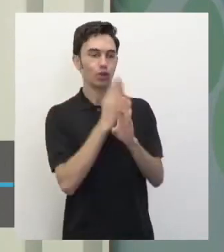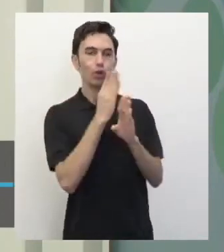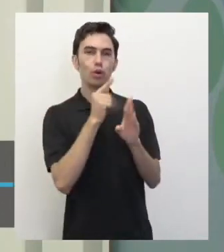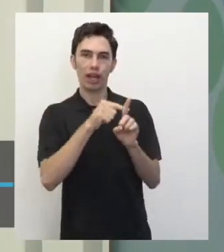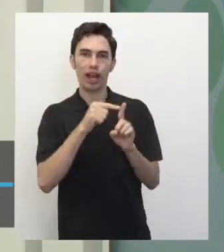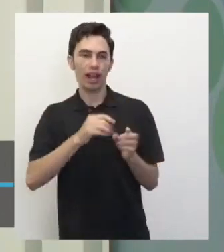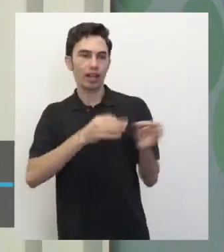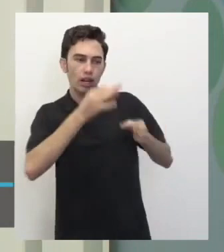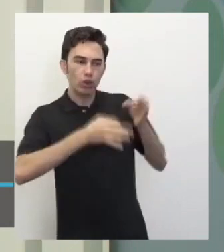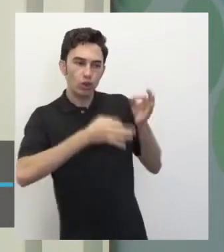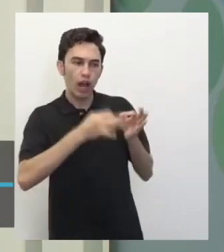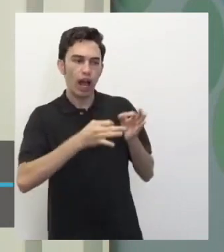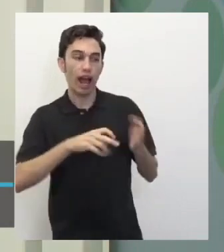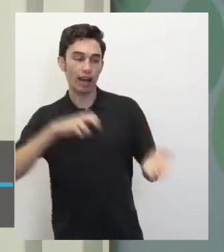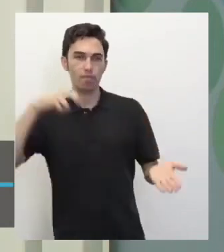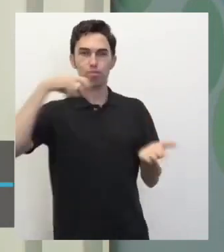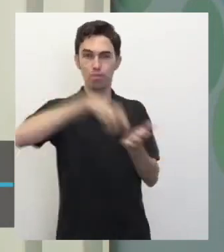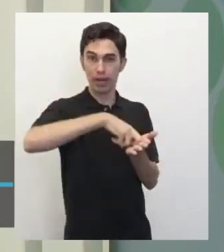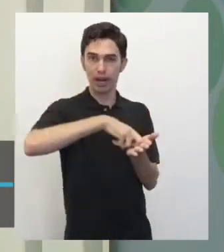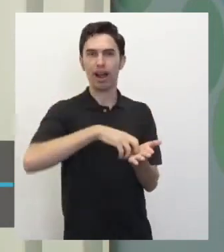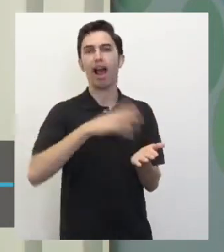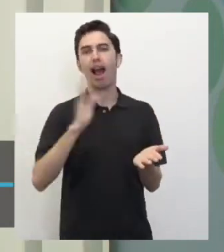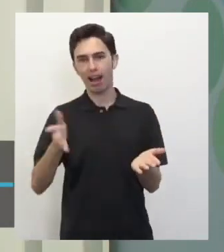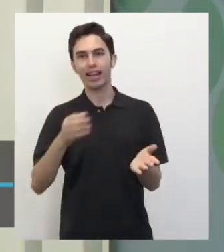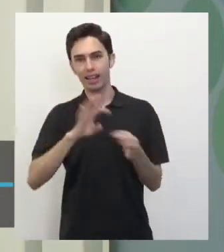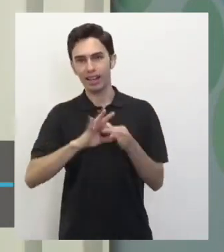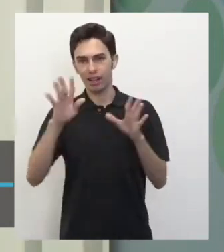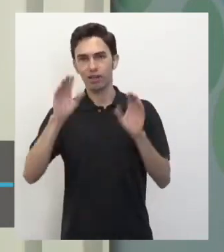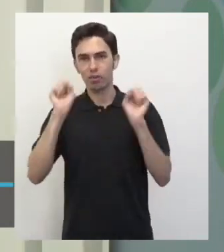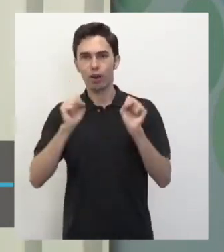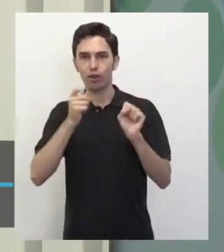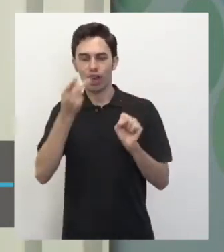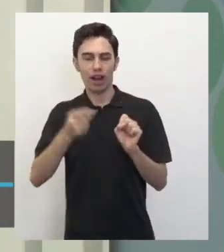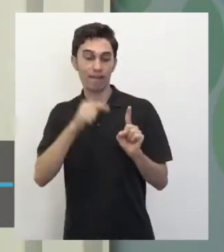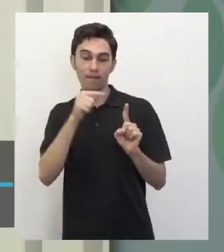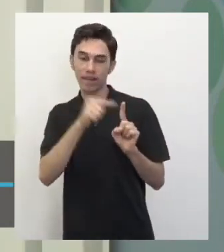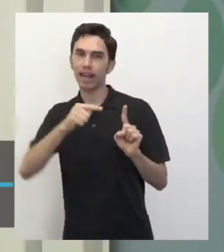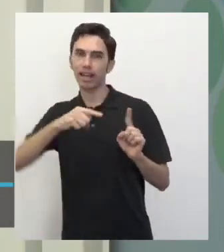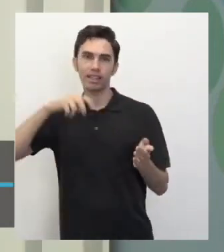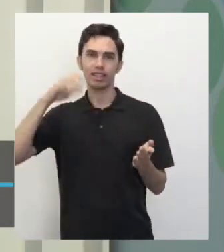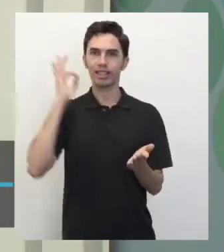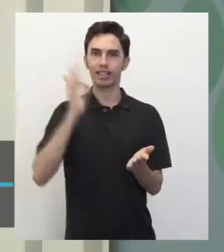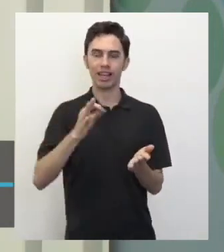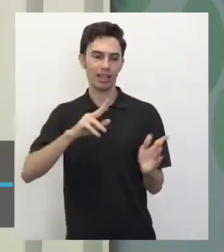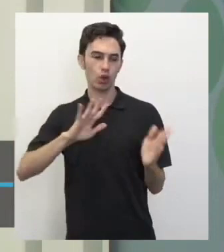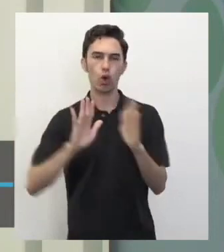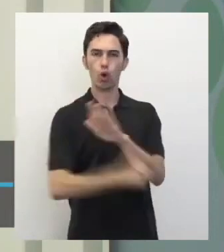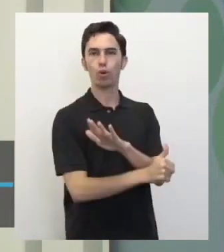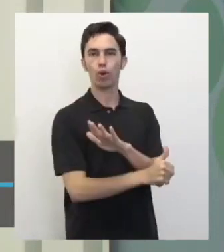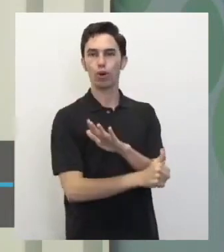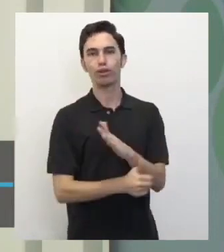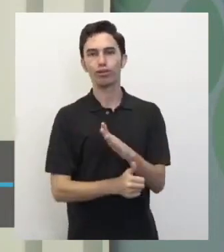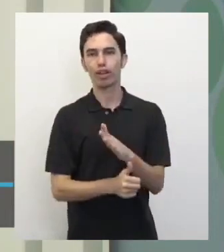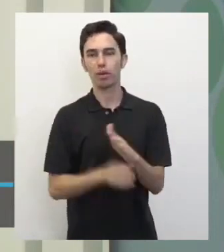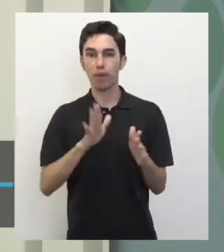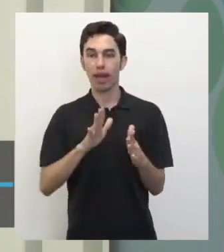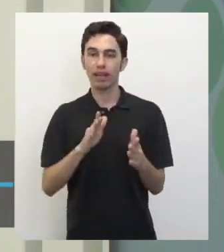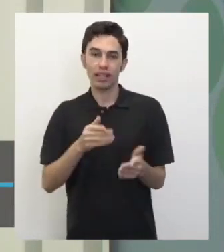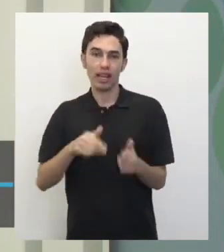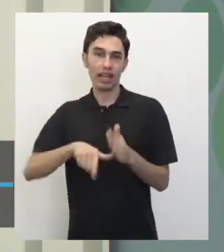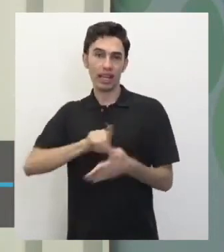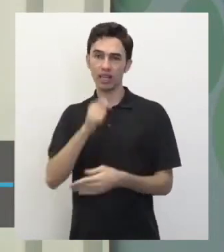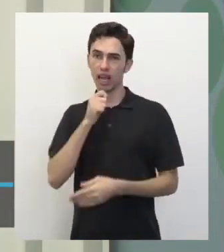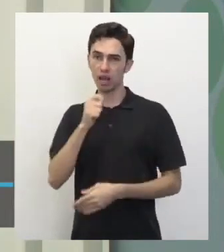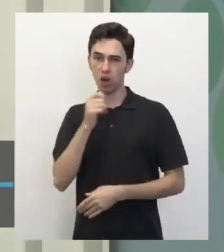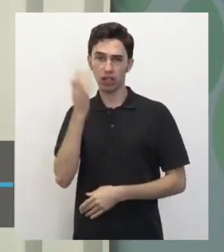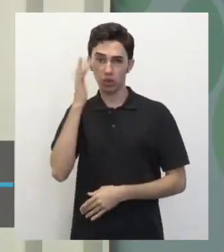julgamento. Então, o que acontece? O texto jornalístico tem que ser objetivo, tem que ter objetividade, diferente